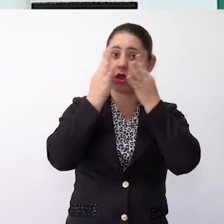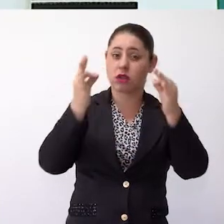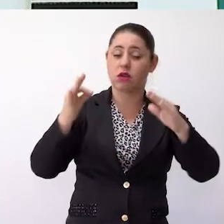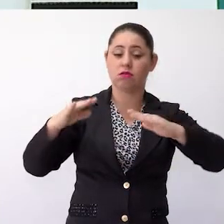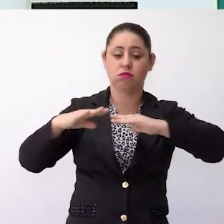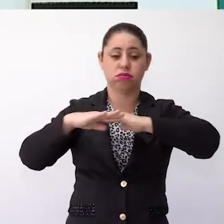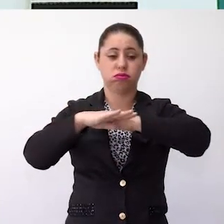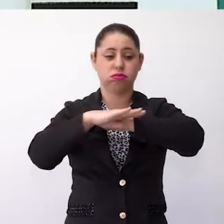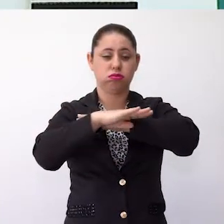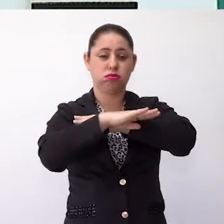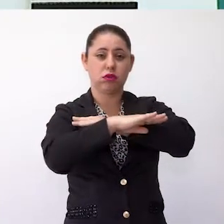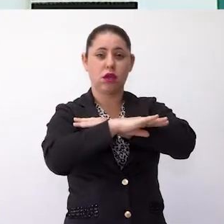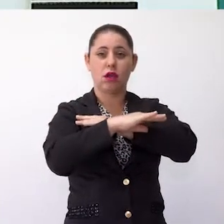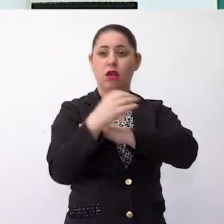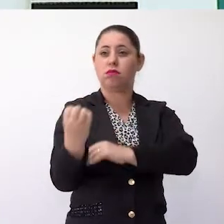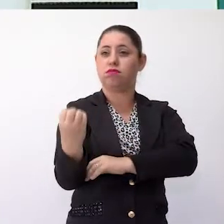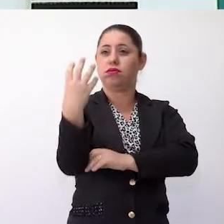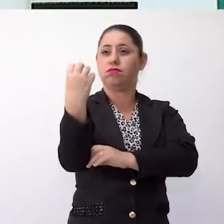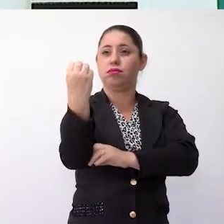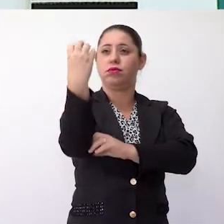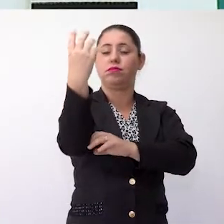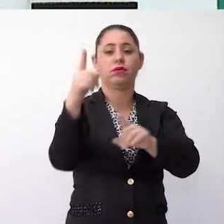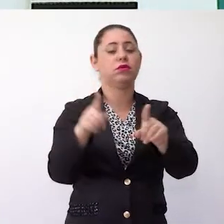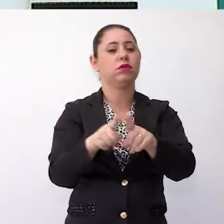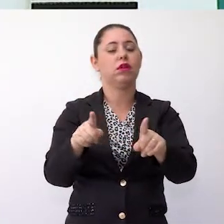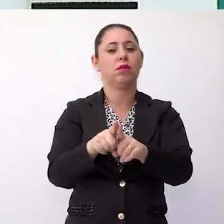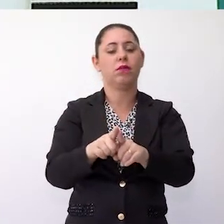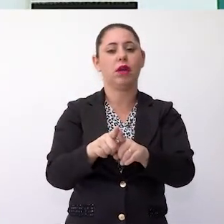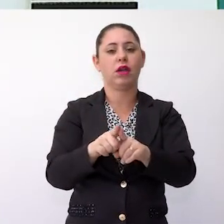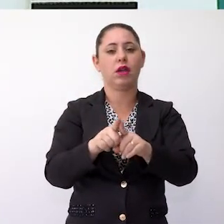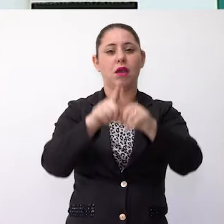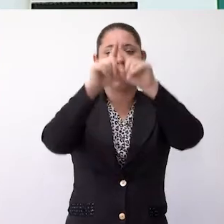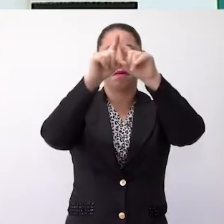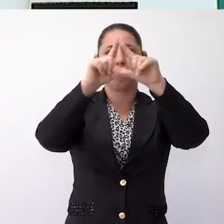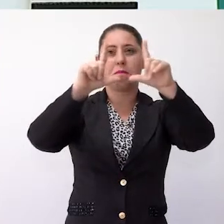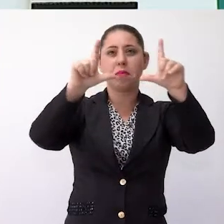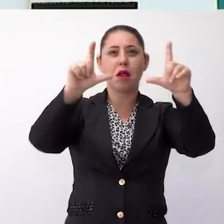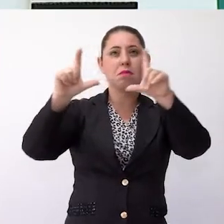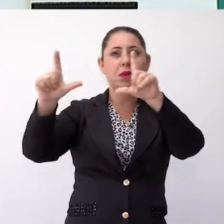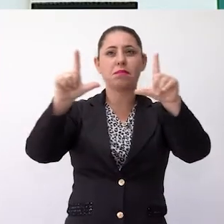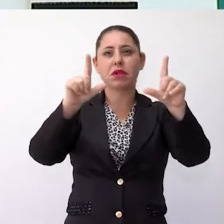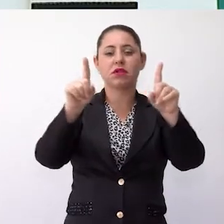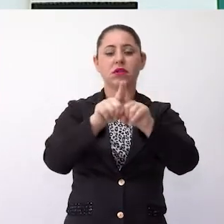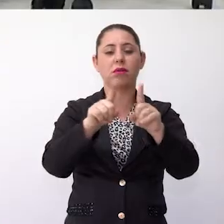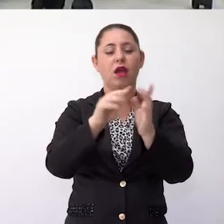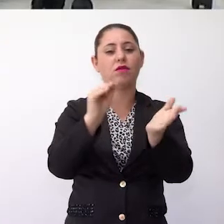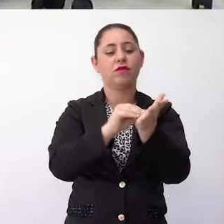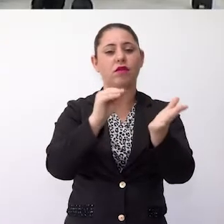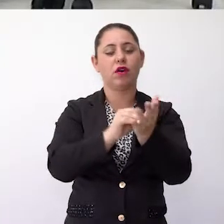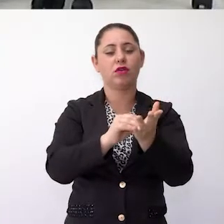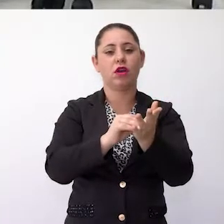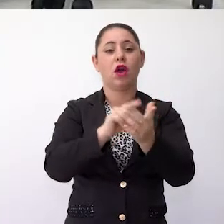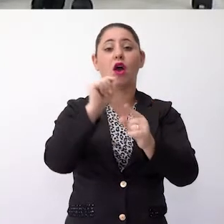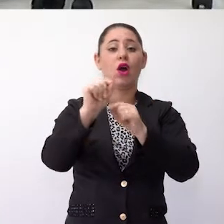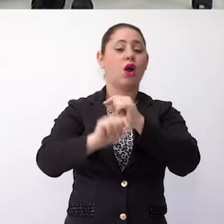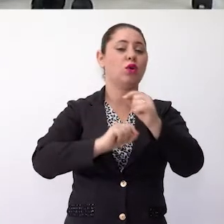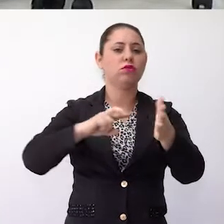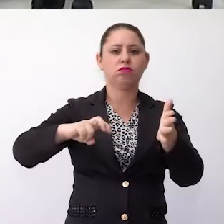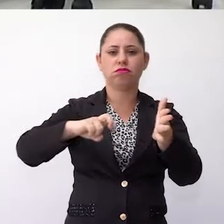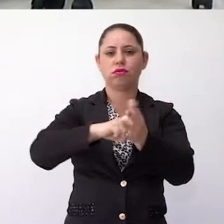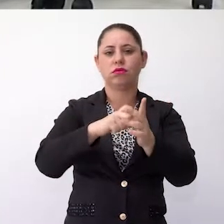vias, né? E as sinalizações foi o grande número de acidentes foi decorrente a esses tipos